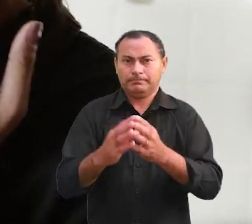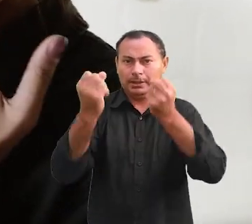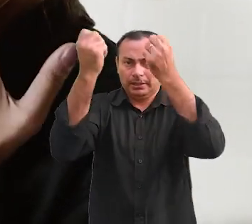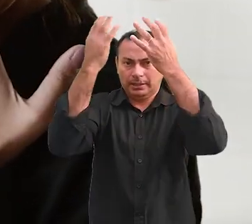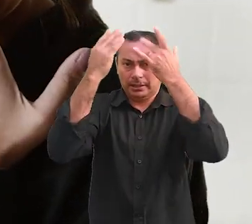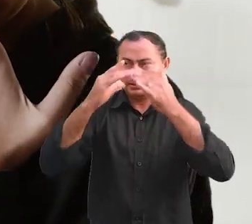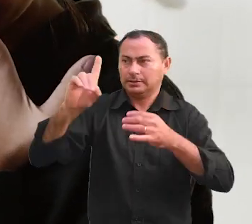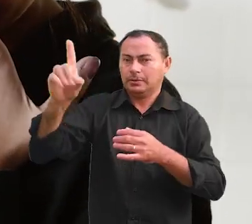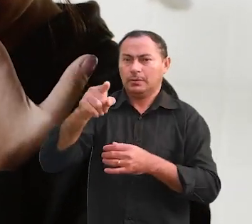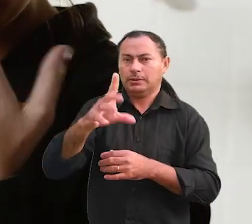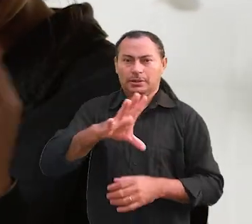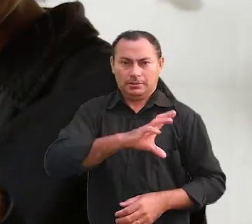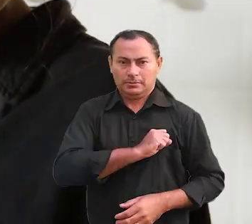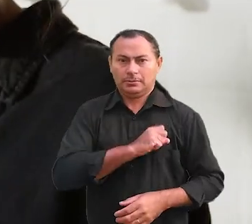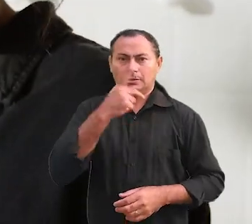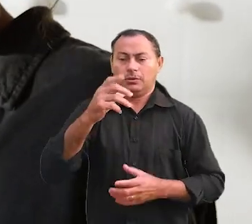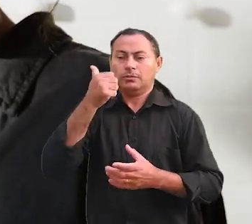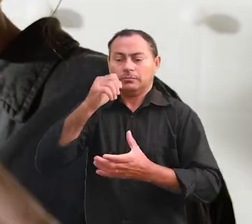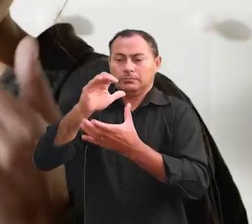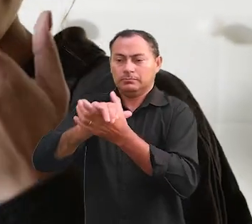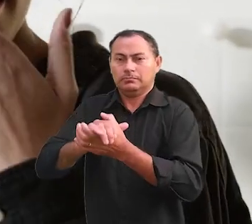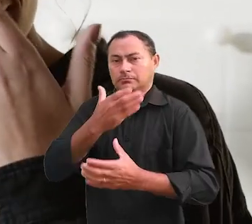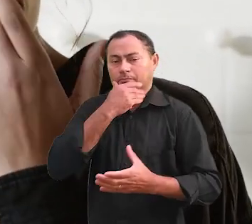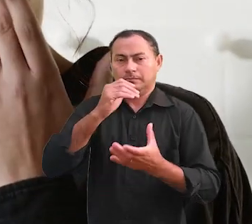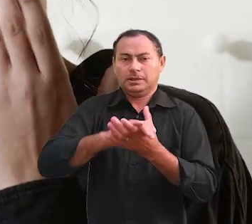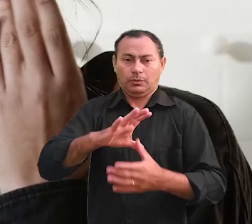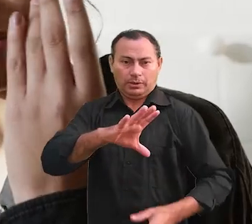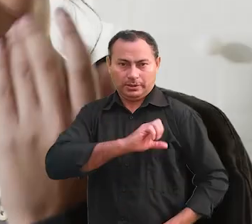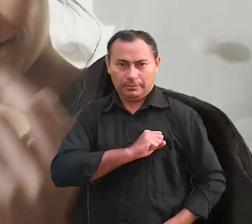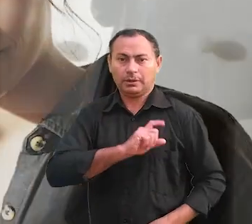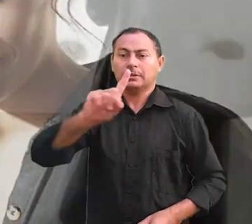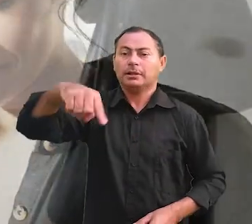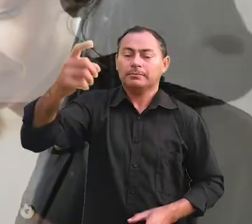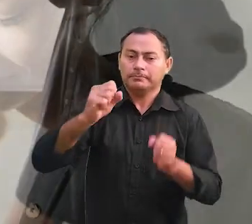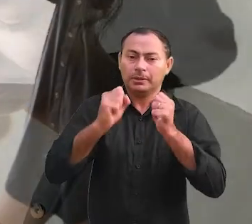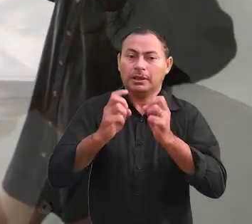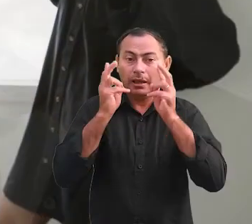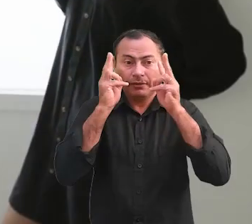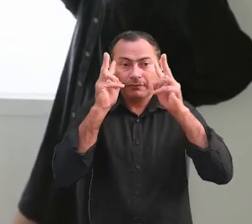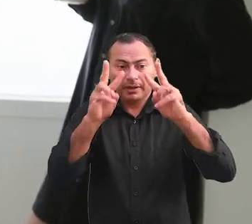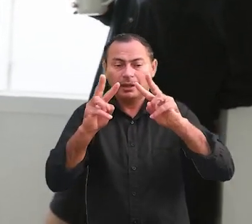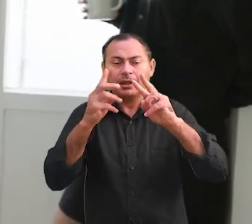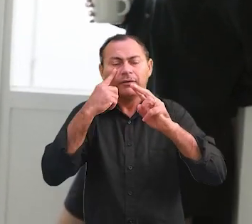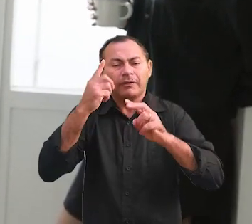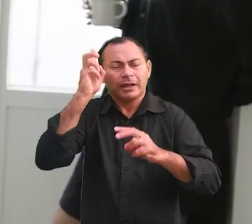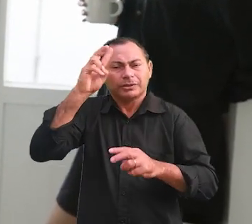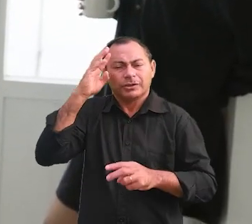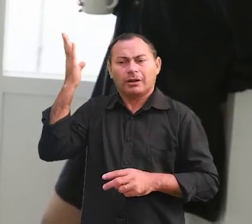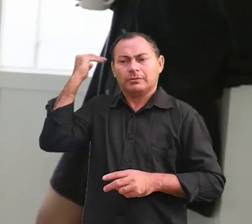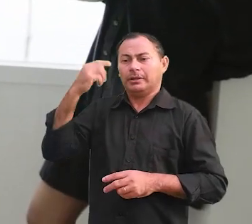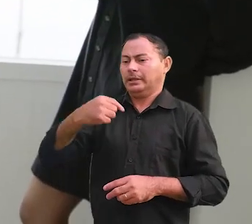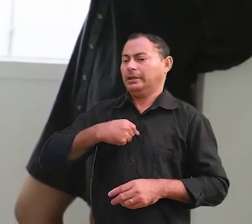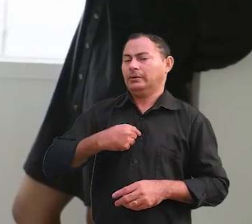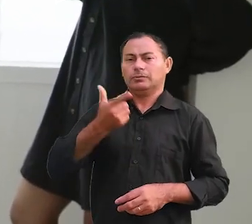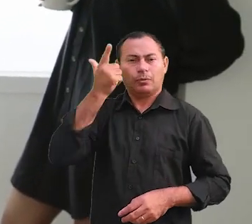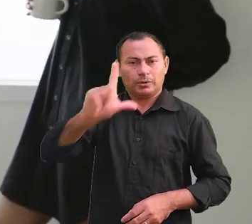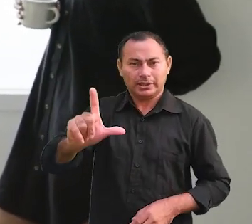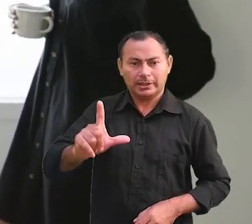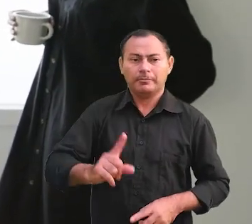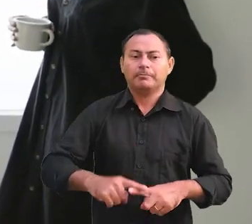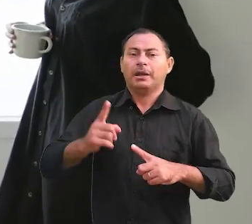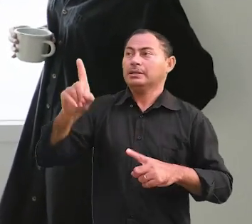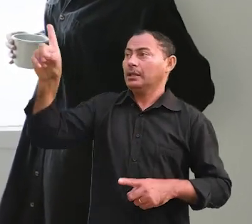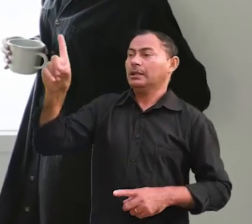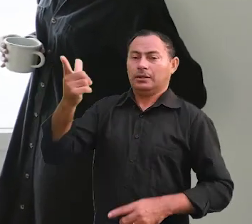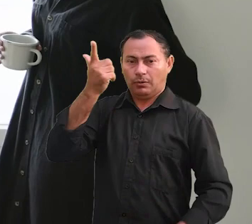então pela graça de Deus você ama seu cônjuge com esse bom e depois poderá olhar para trás e dizer eu